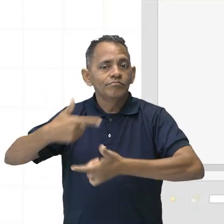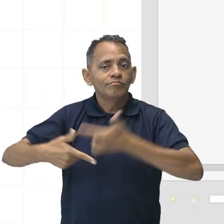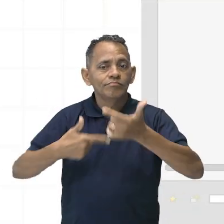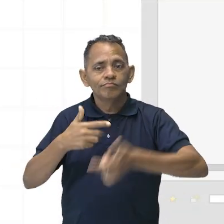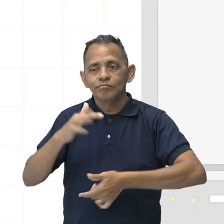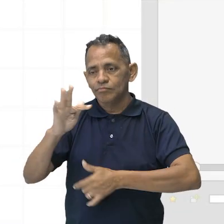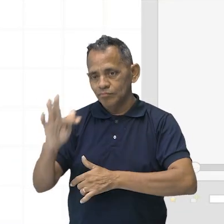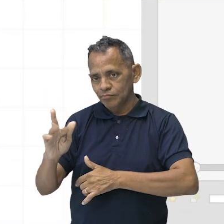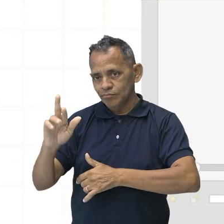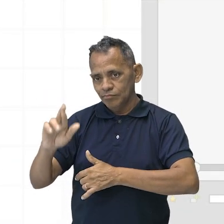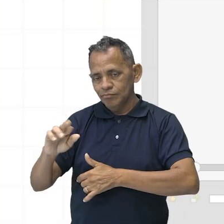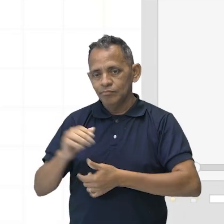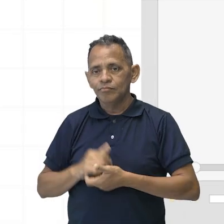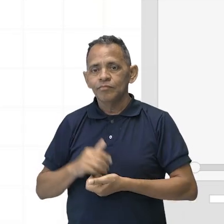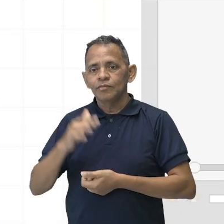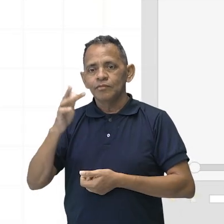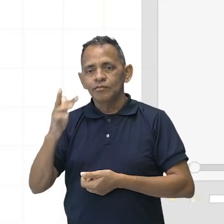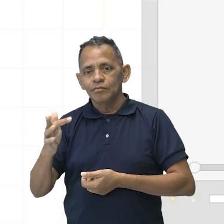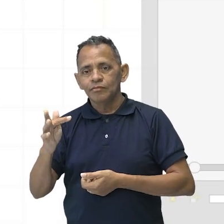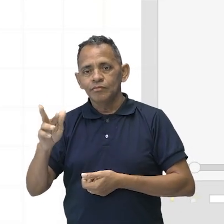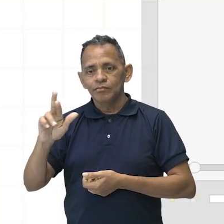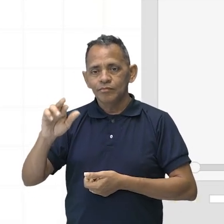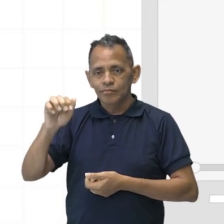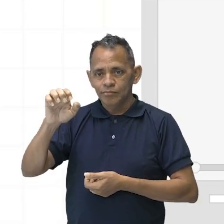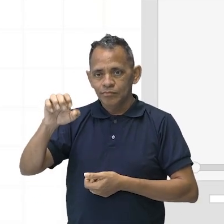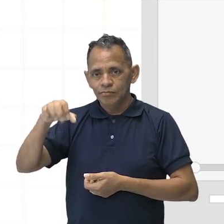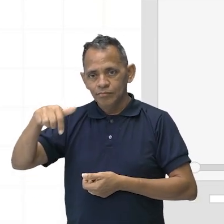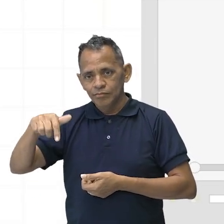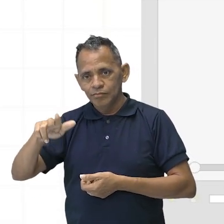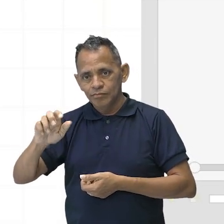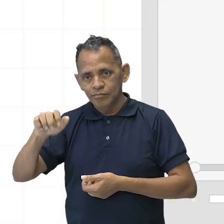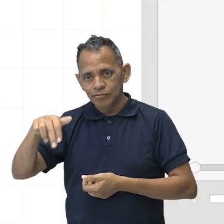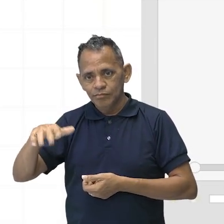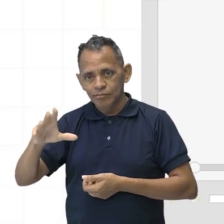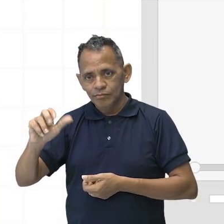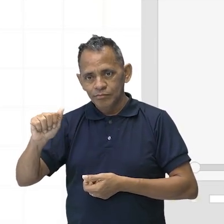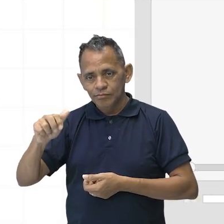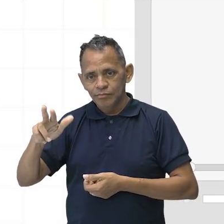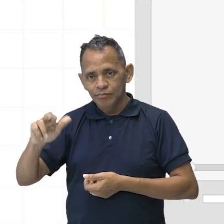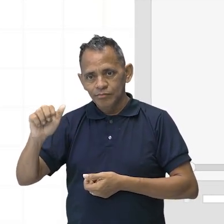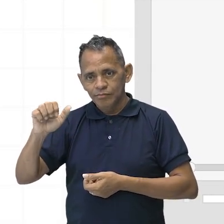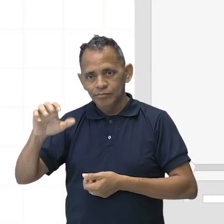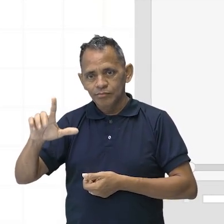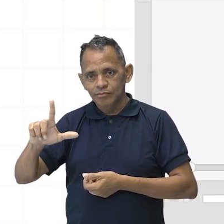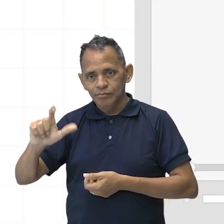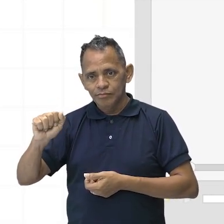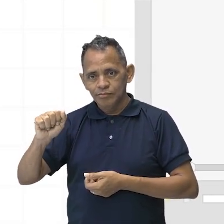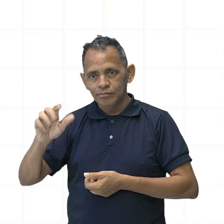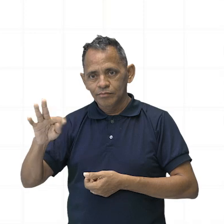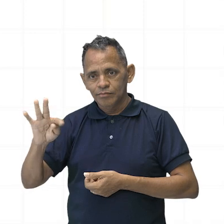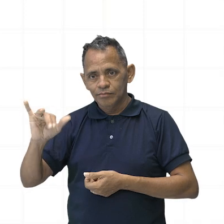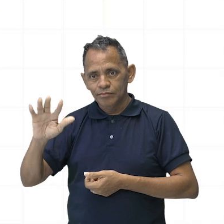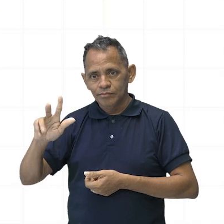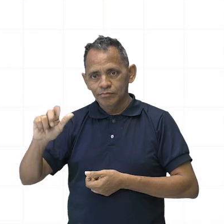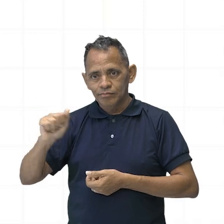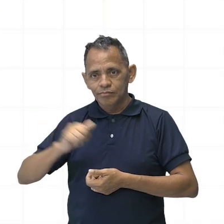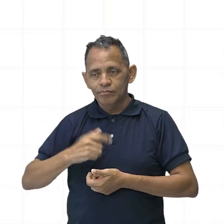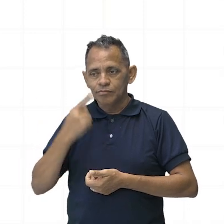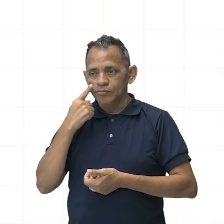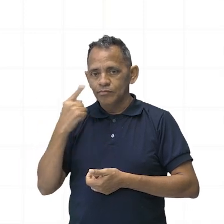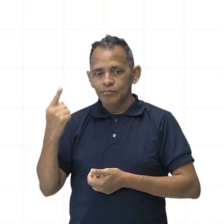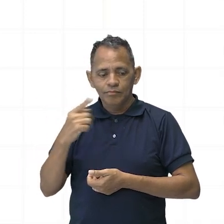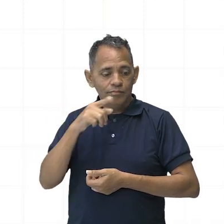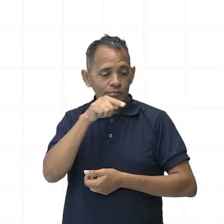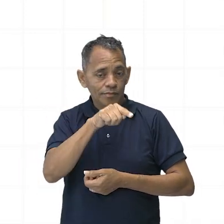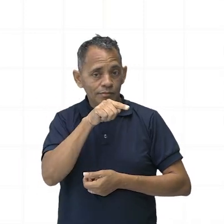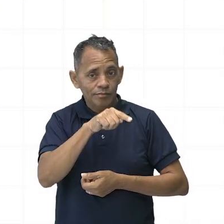tabela, você vai ver que a frequência absoluta ela não vai ser muito fácil de trabalhar, certo? Então, como